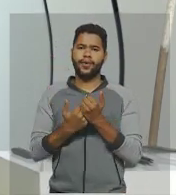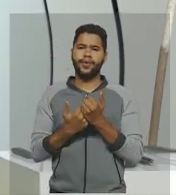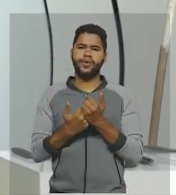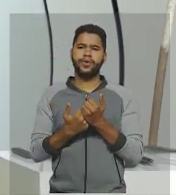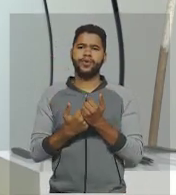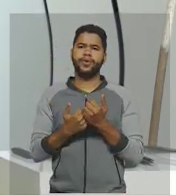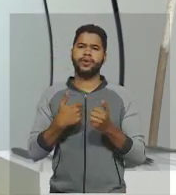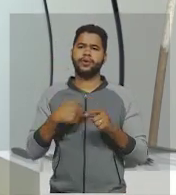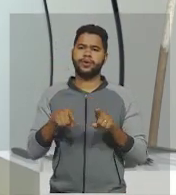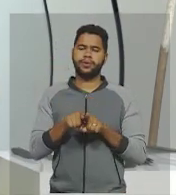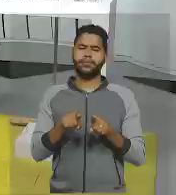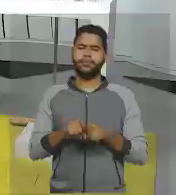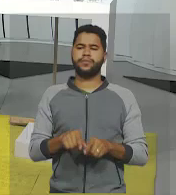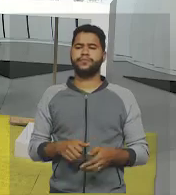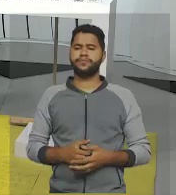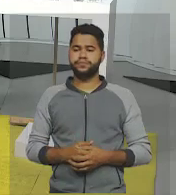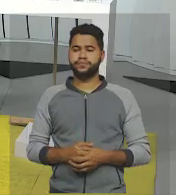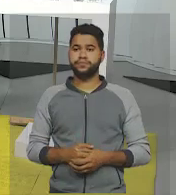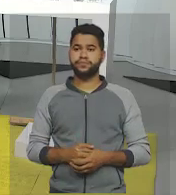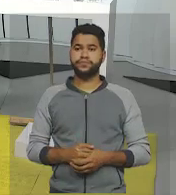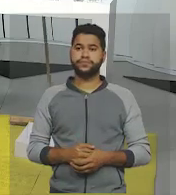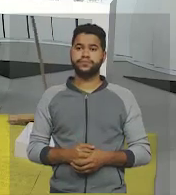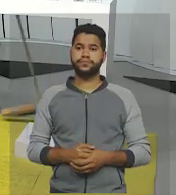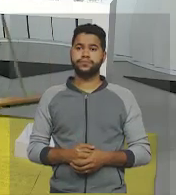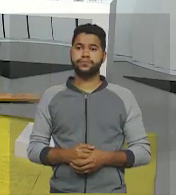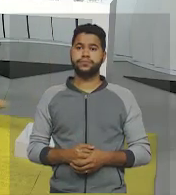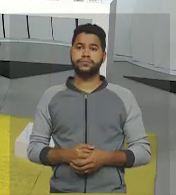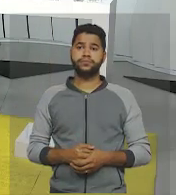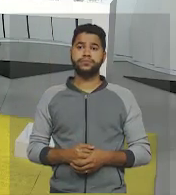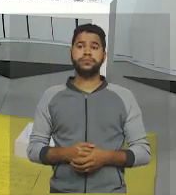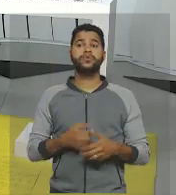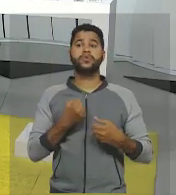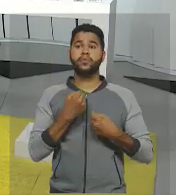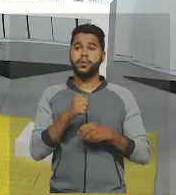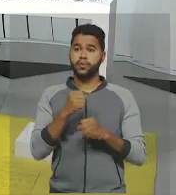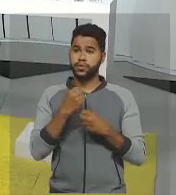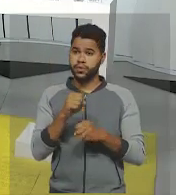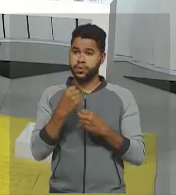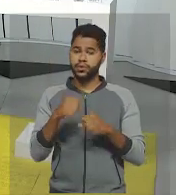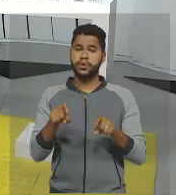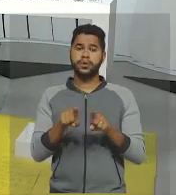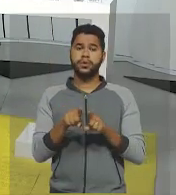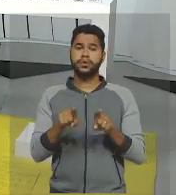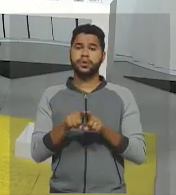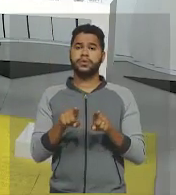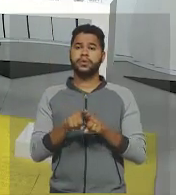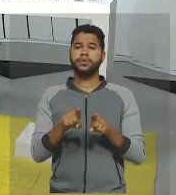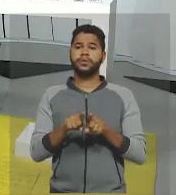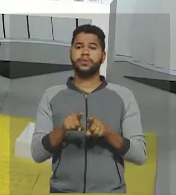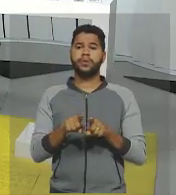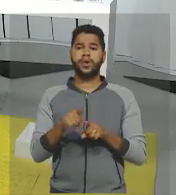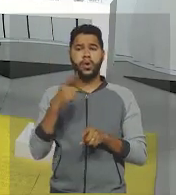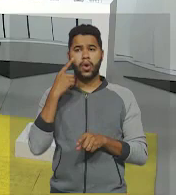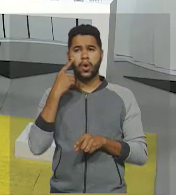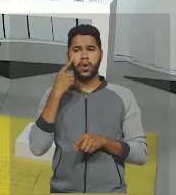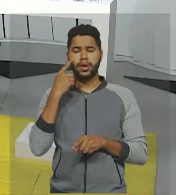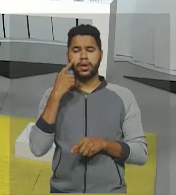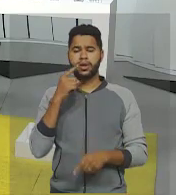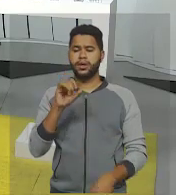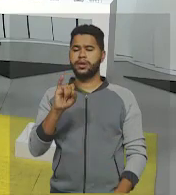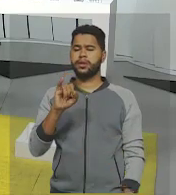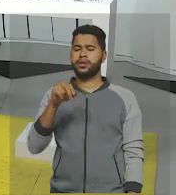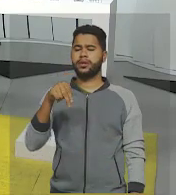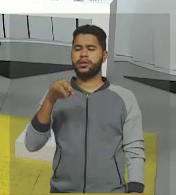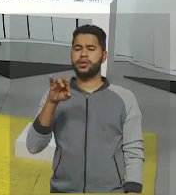ponto de resistência aqui. E uma vassoura também é uma alavanca interpotente. Olha só, quando você vai varrer